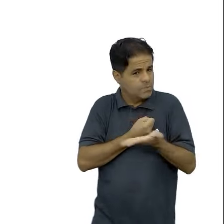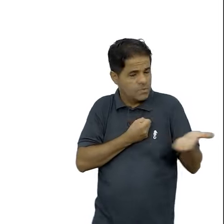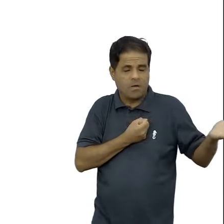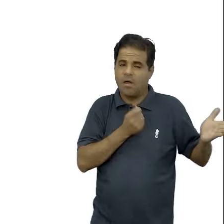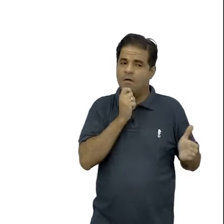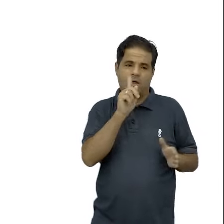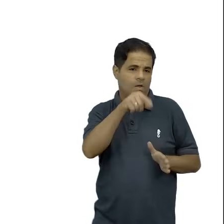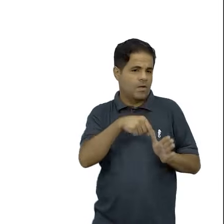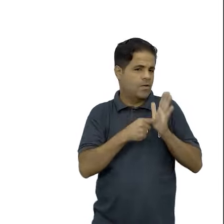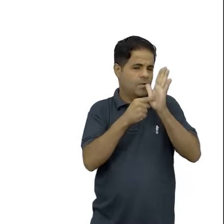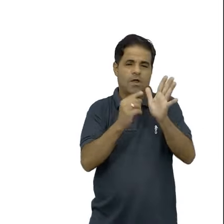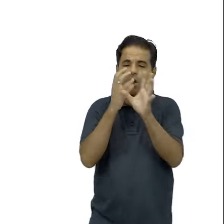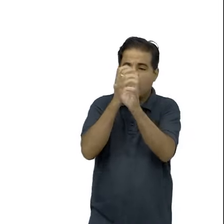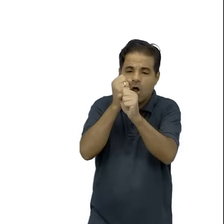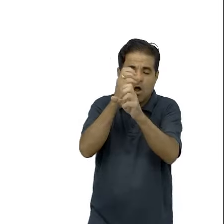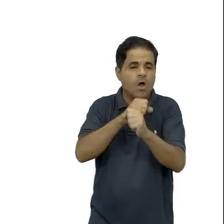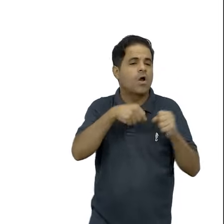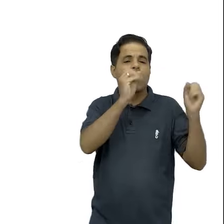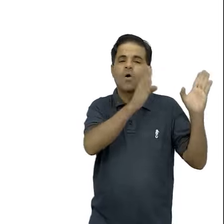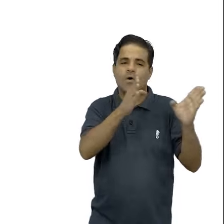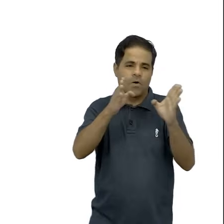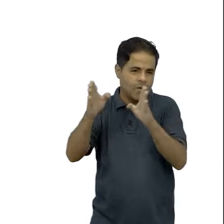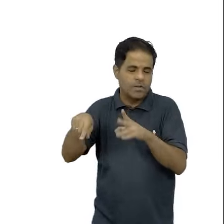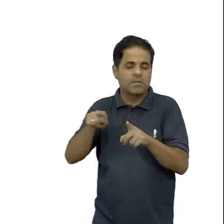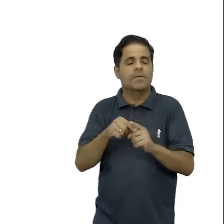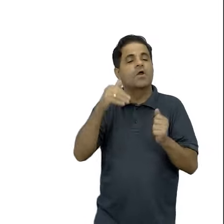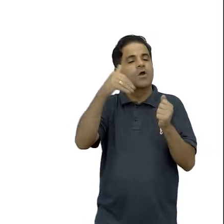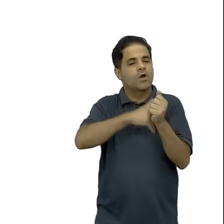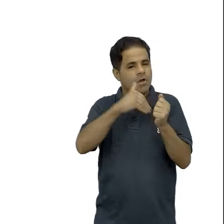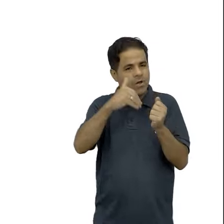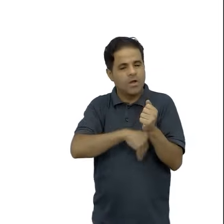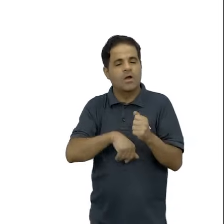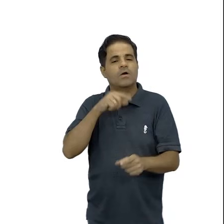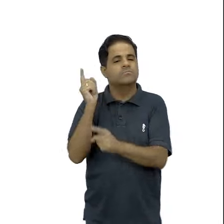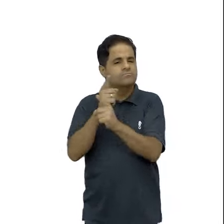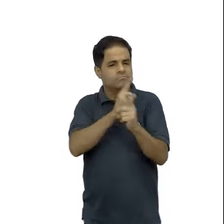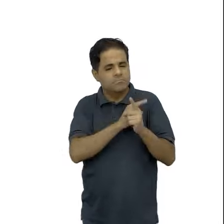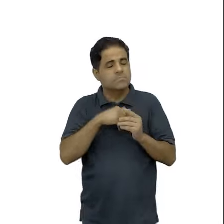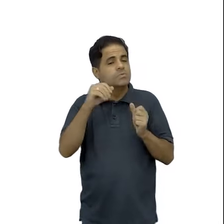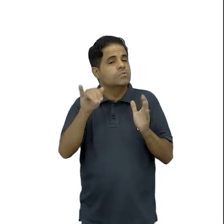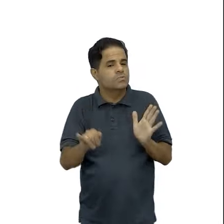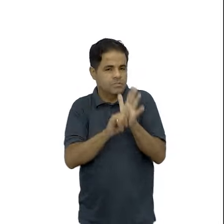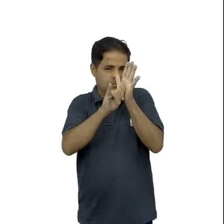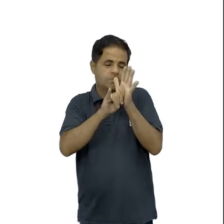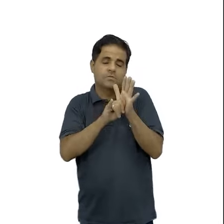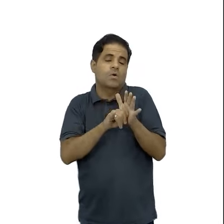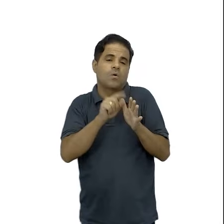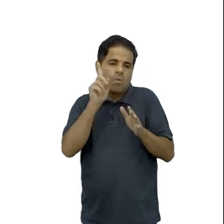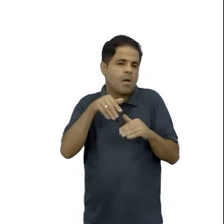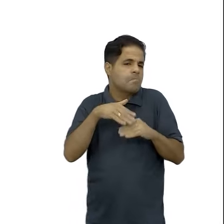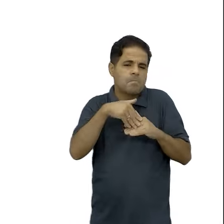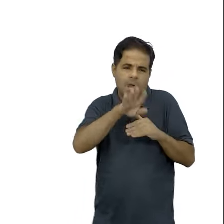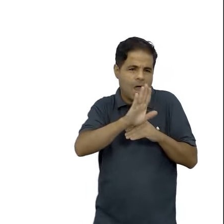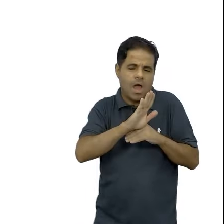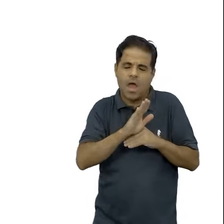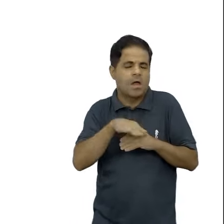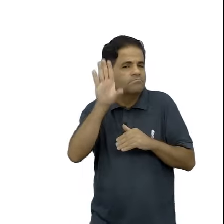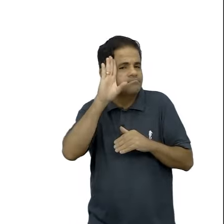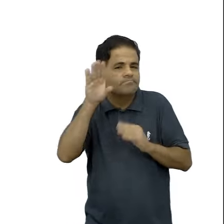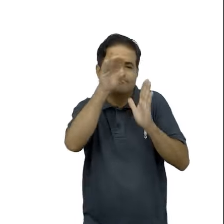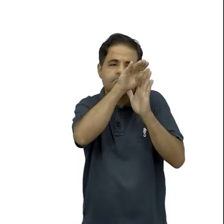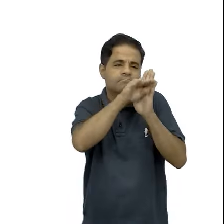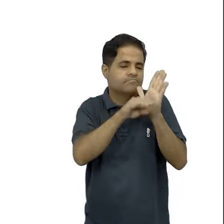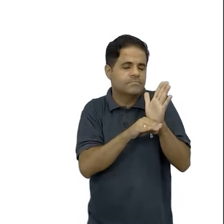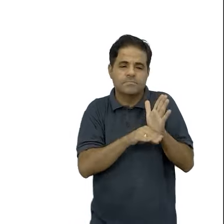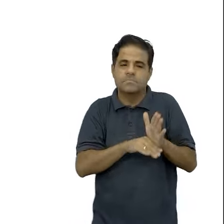não indicam contagem nem ordem, mas sim código de identificação, ou seja, mais um